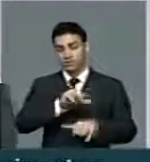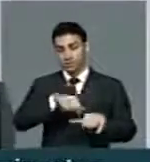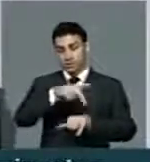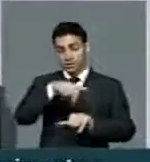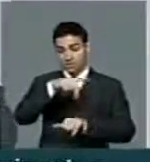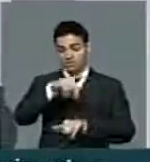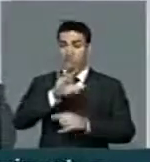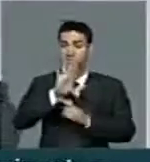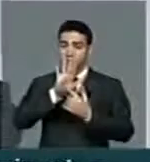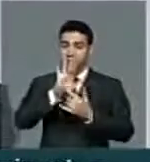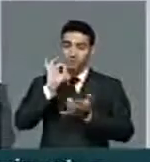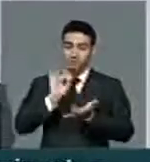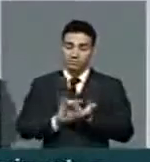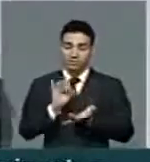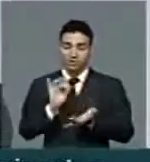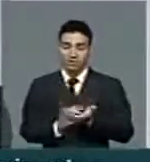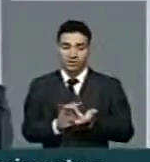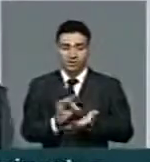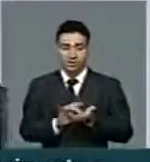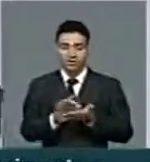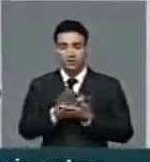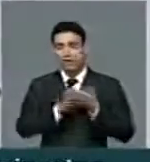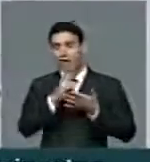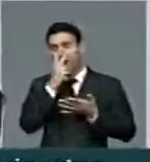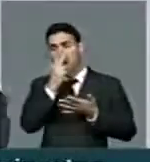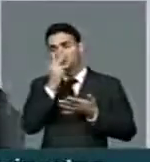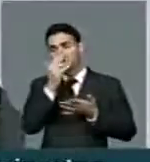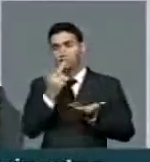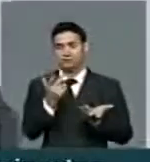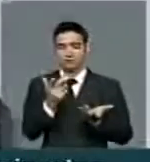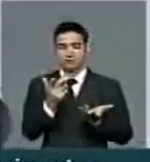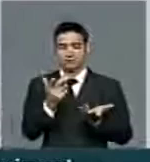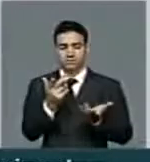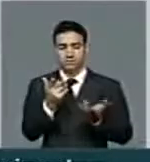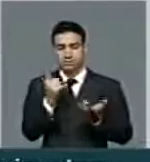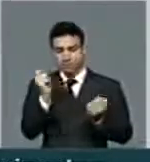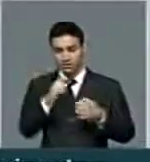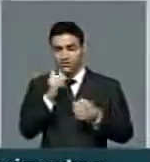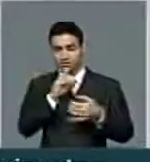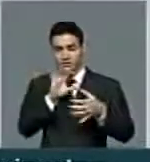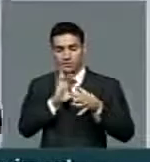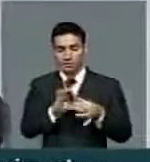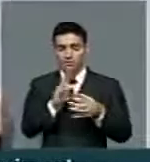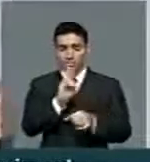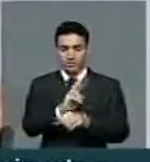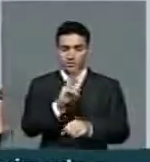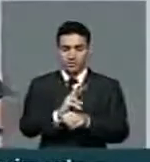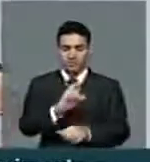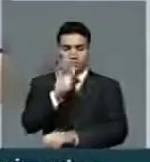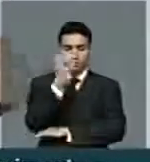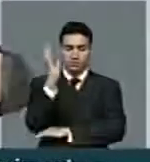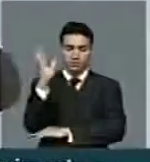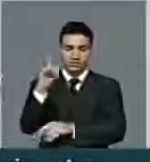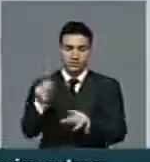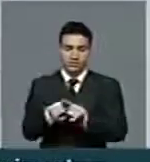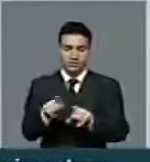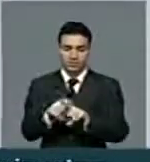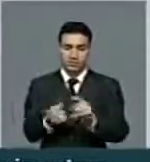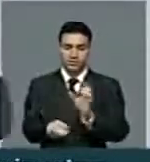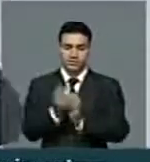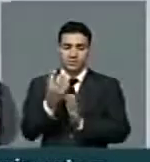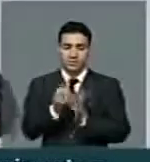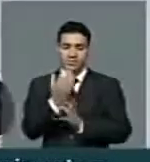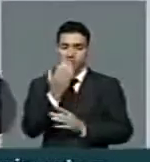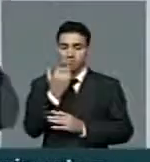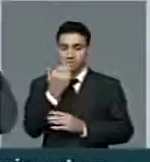a verdade sem achismos do ponto de vista da integração entre proteção ambiental e produção de alimentos nesse